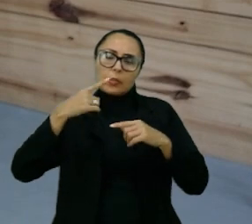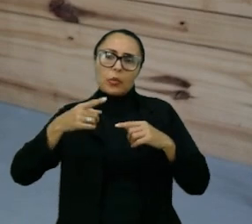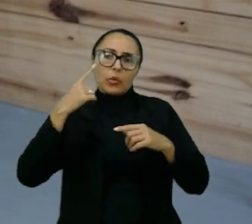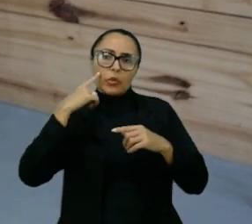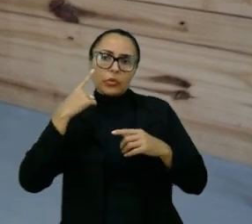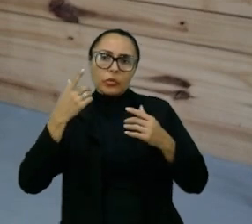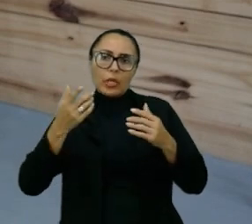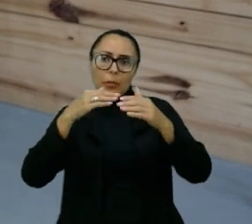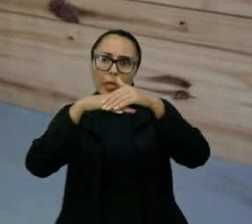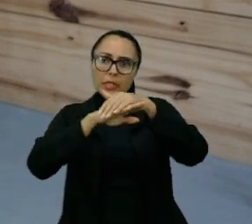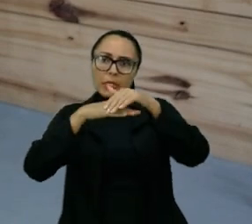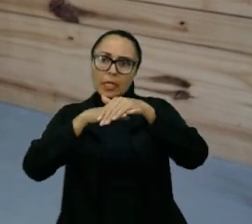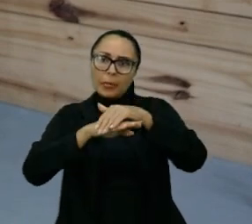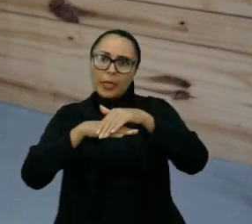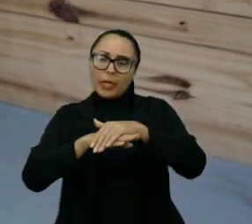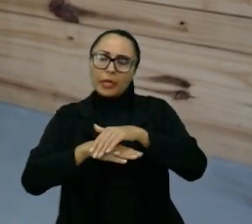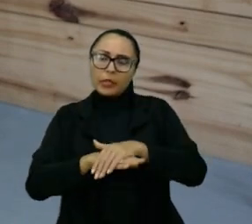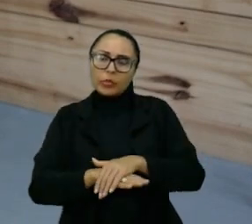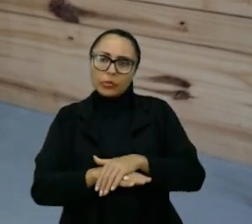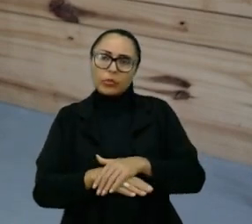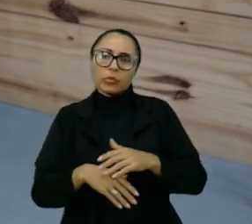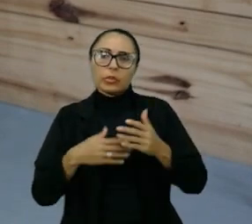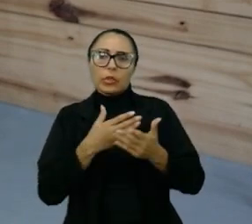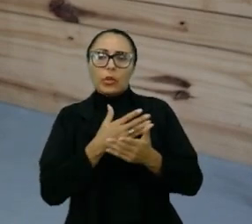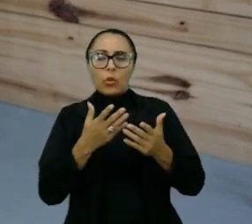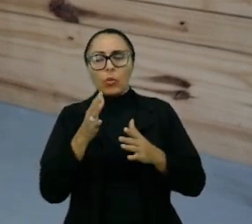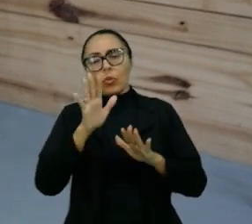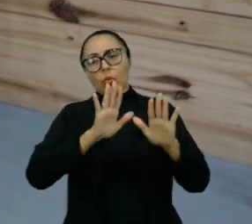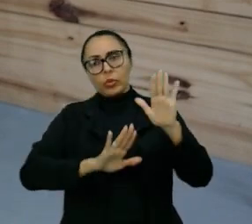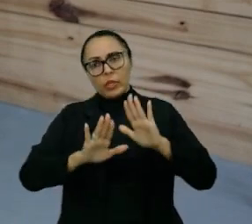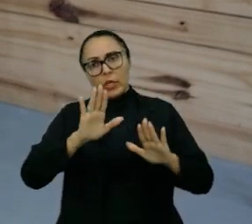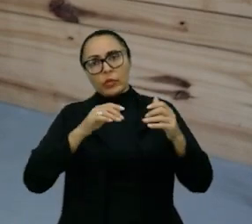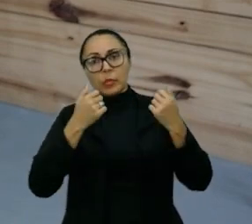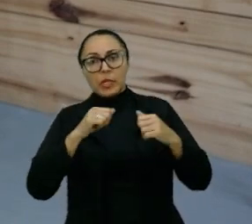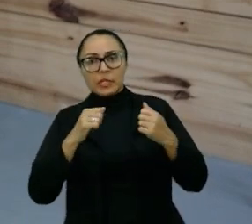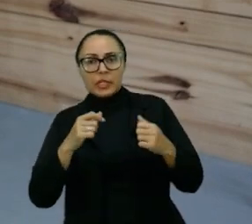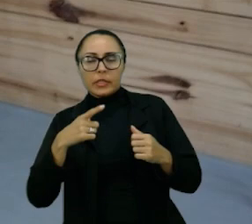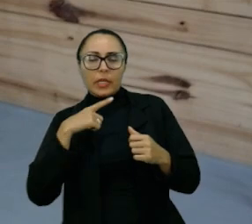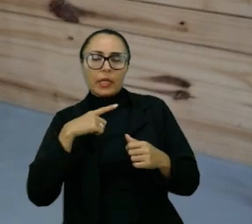armazenamento, Isso. né? O cuidado que você tem que ter, o controle